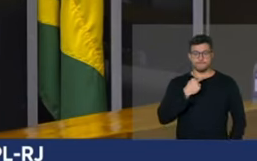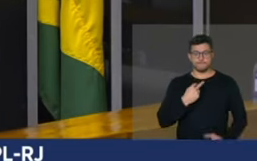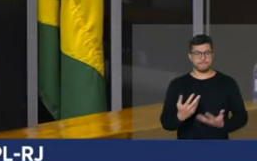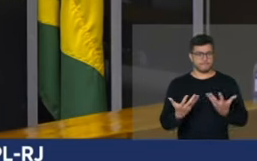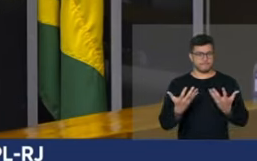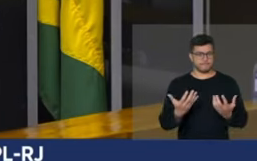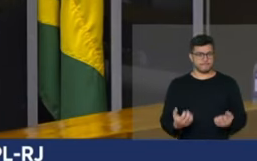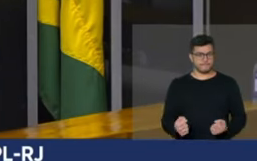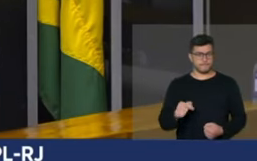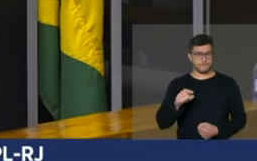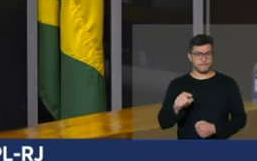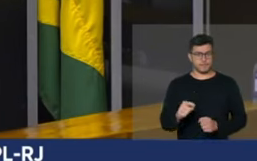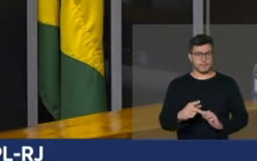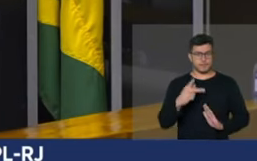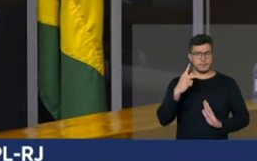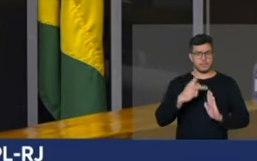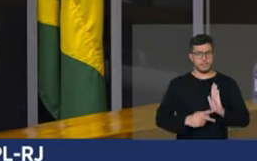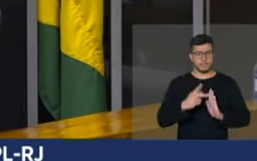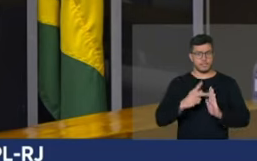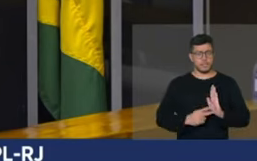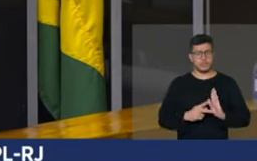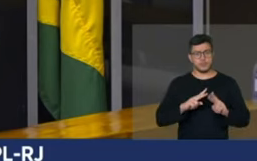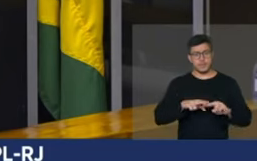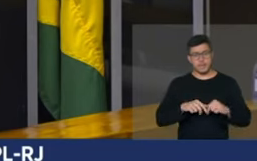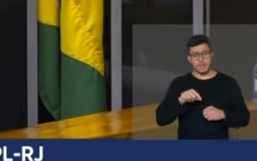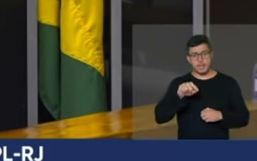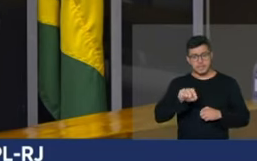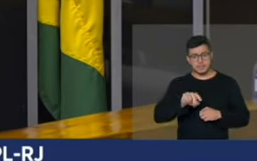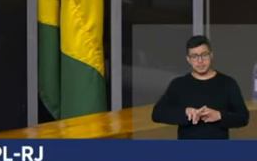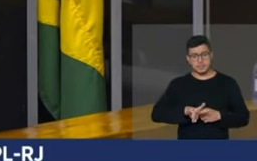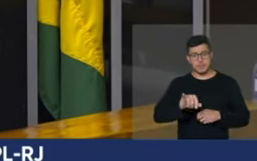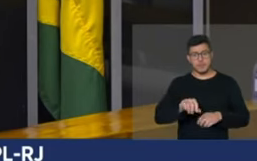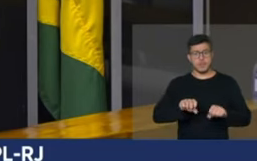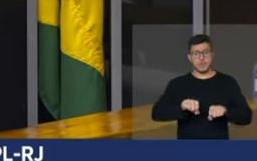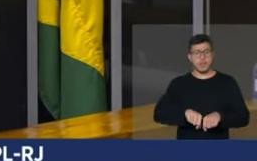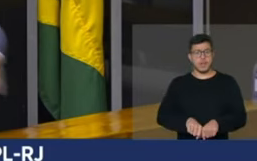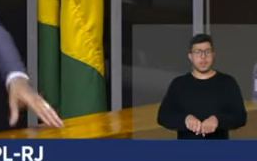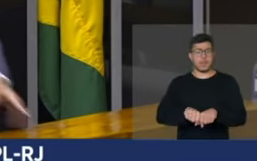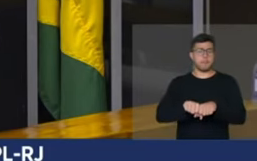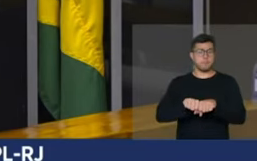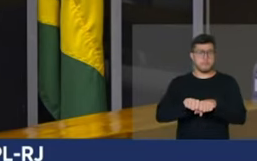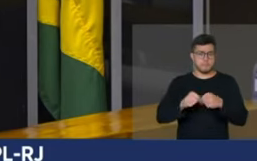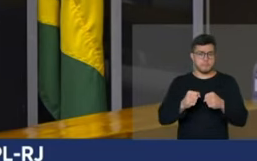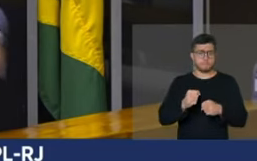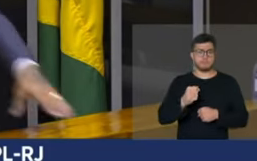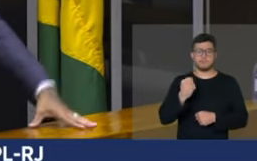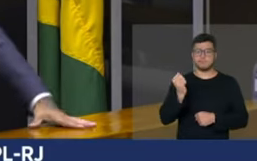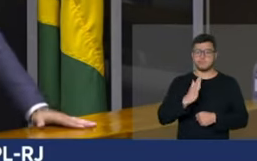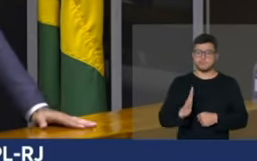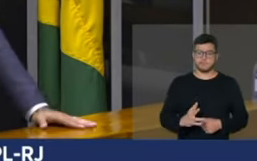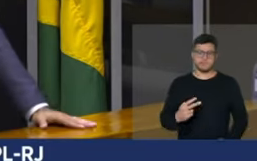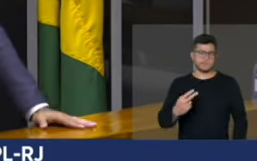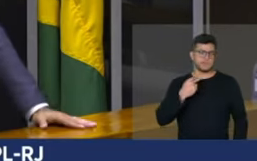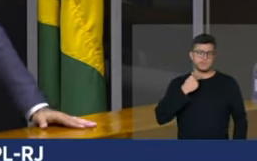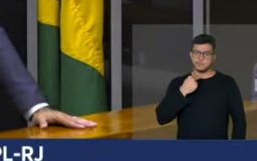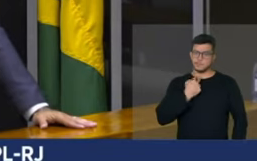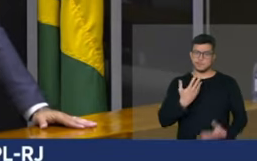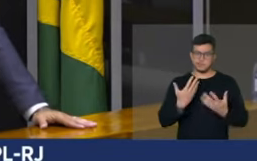projeto, que é a falência, é a receita do governo Dilma, a bancarrota para o Brasil, possa ser aprovado